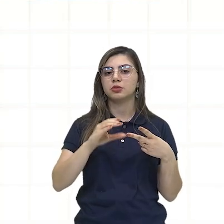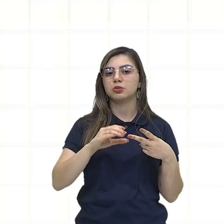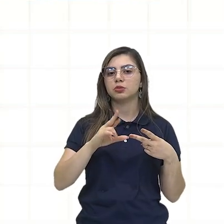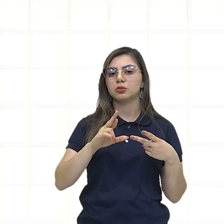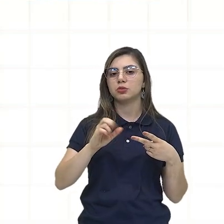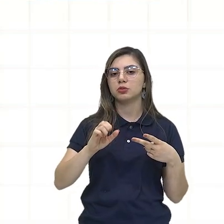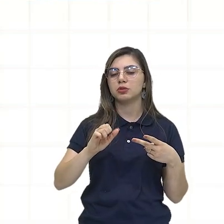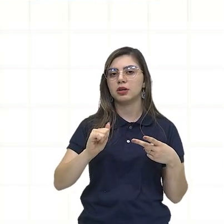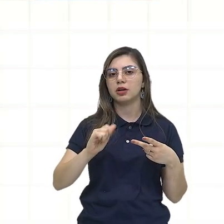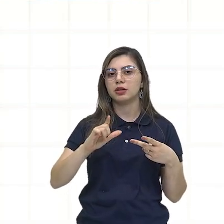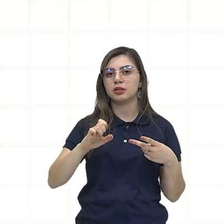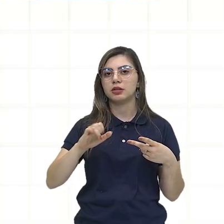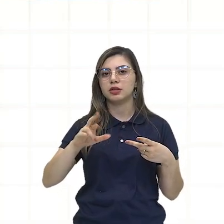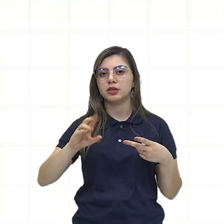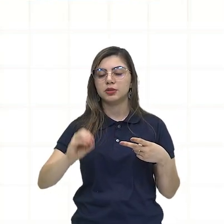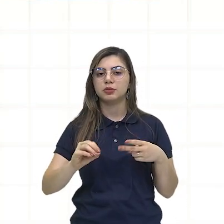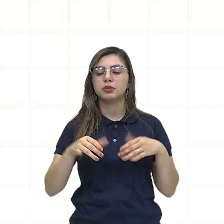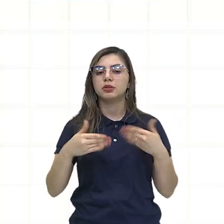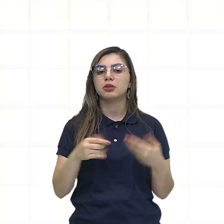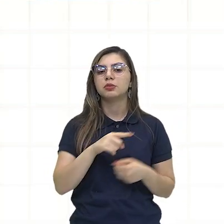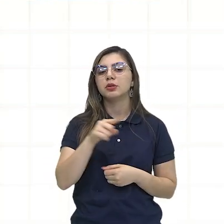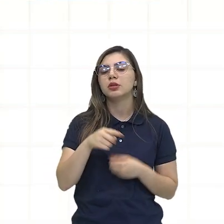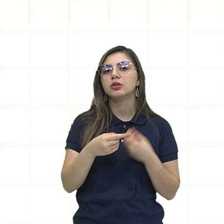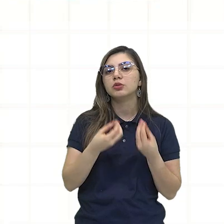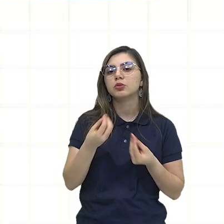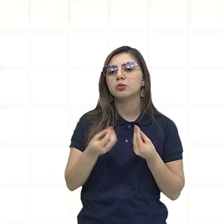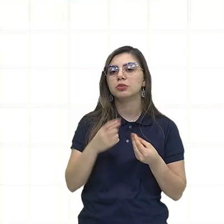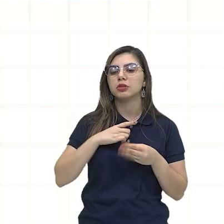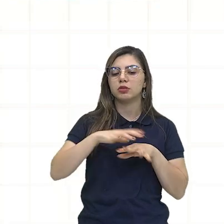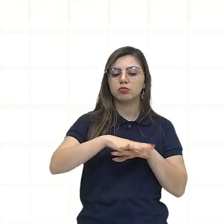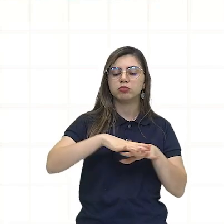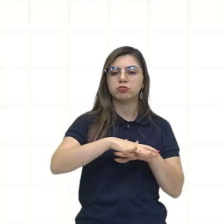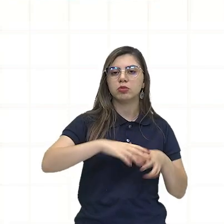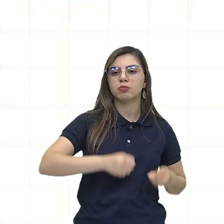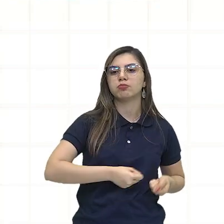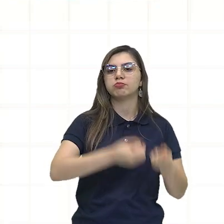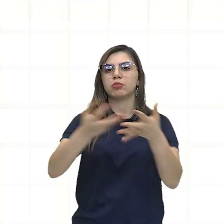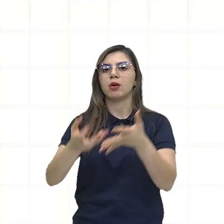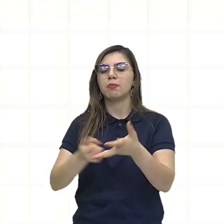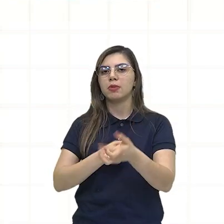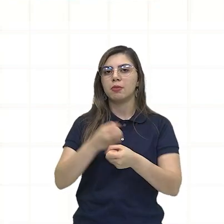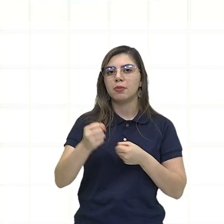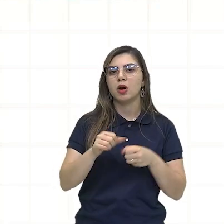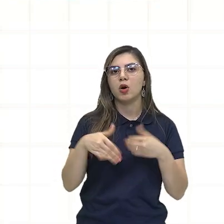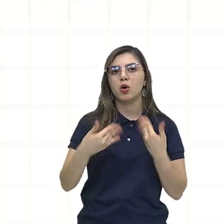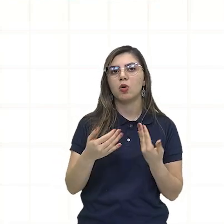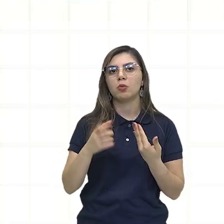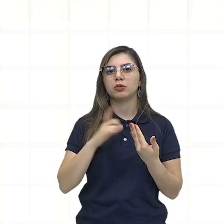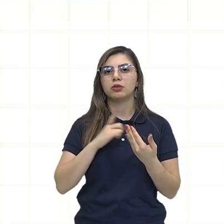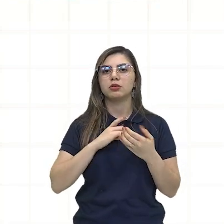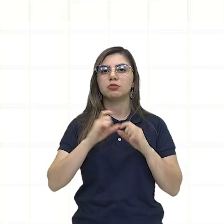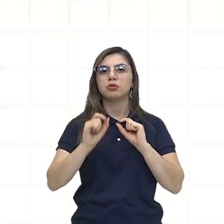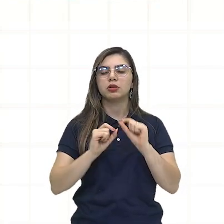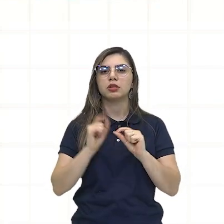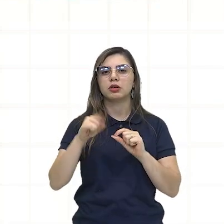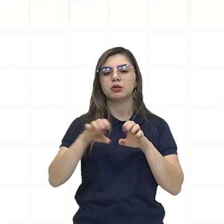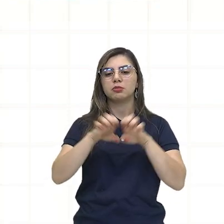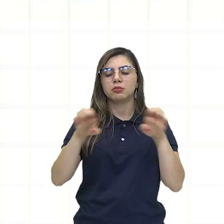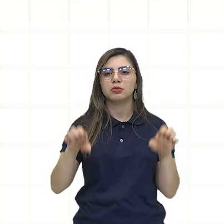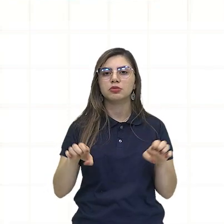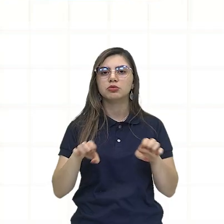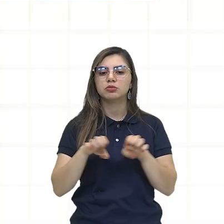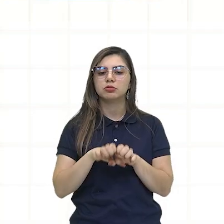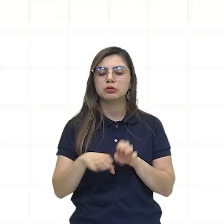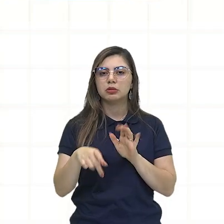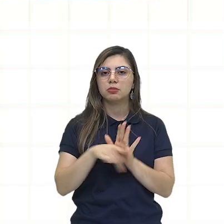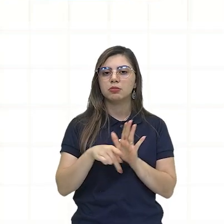citar ainda que eles usam redes e estruturas fixas para capturar peixes. Temos